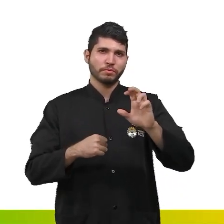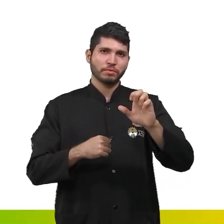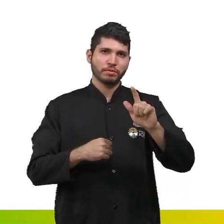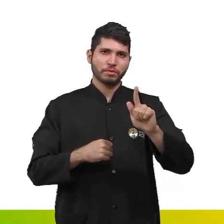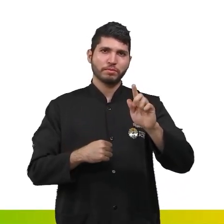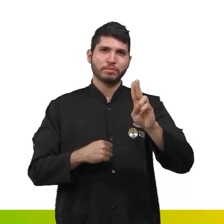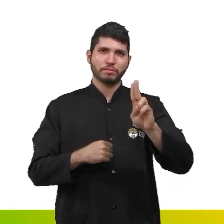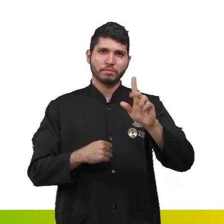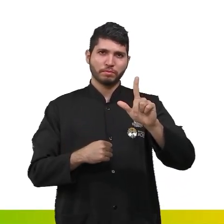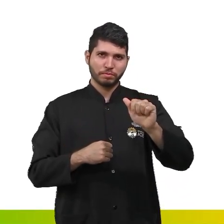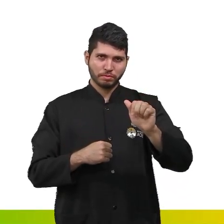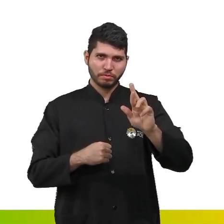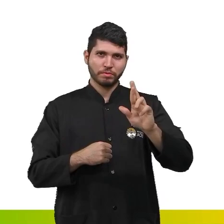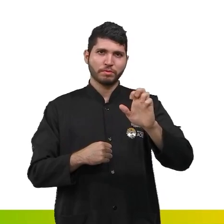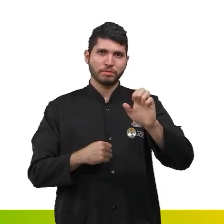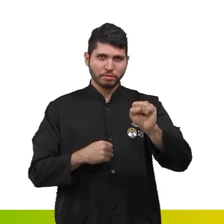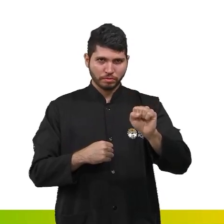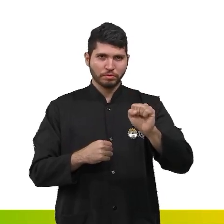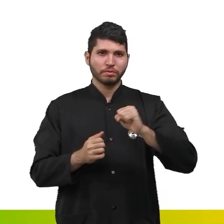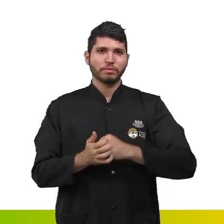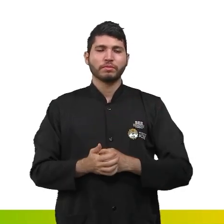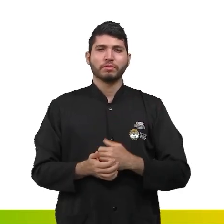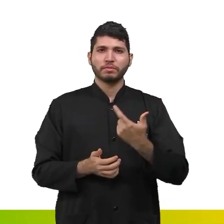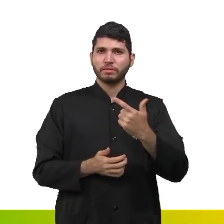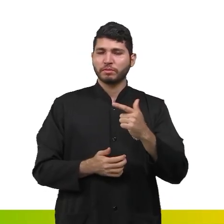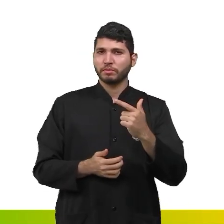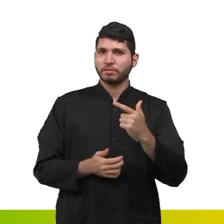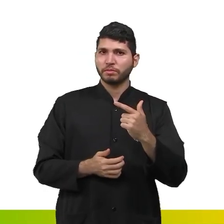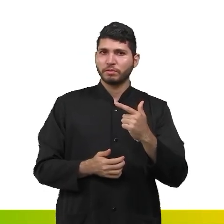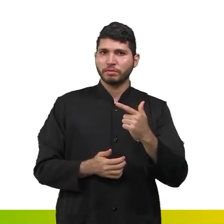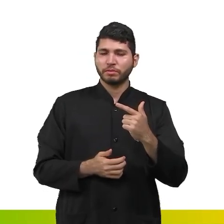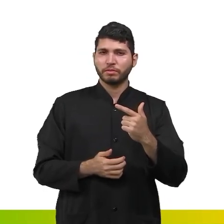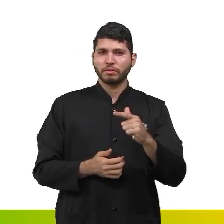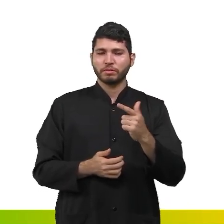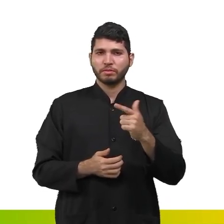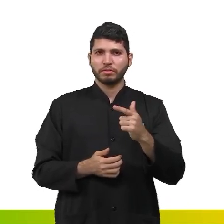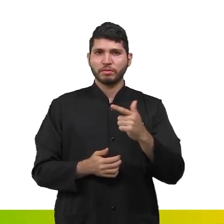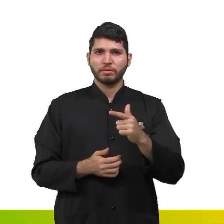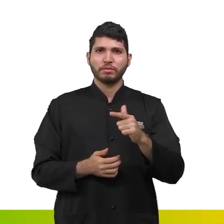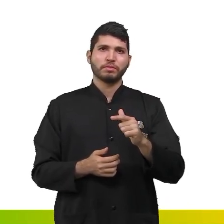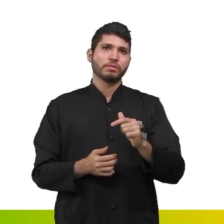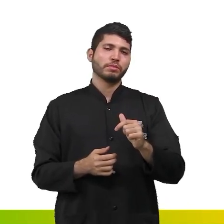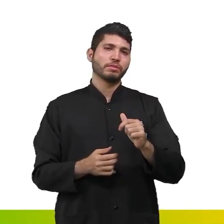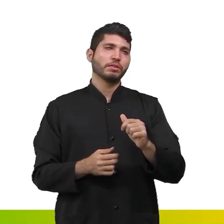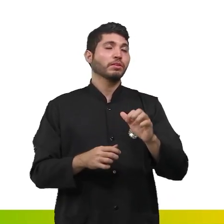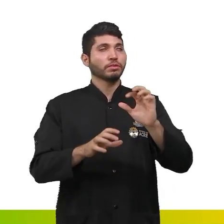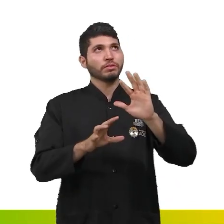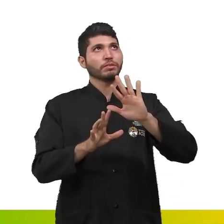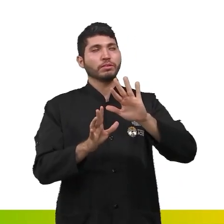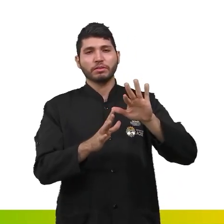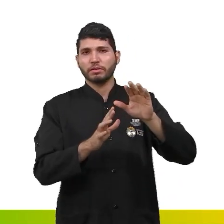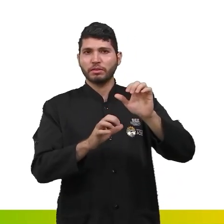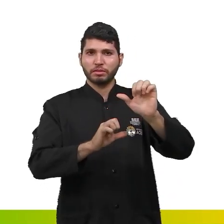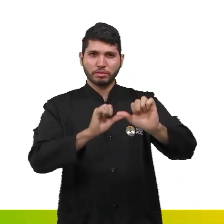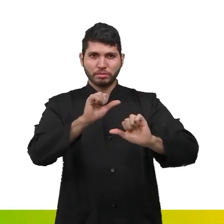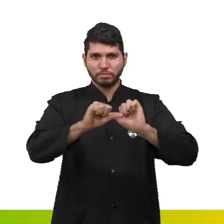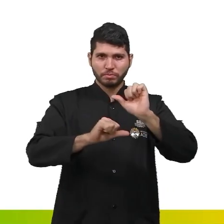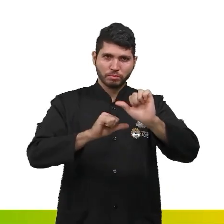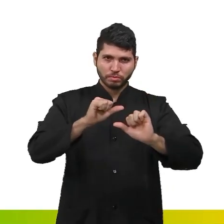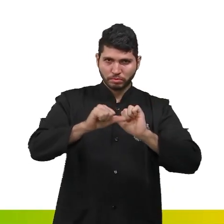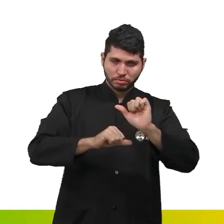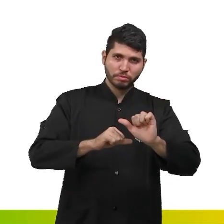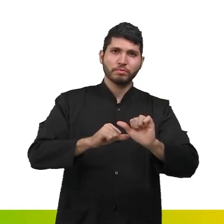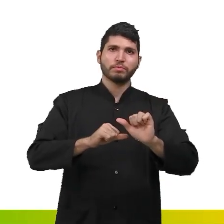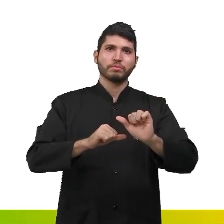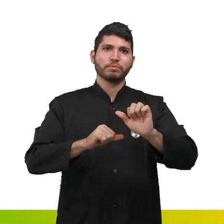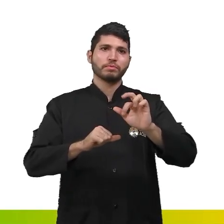que eles não mantêm o radical quando vão trocar de forma. E os principais dele aí, os I, o C e o V,